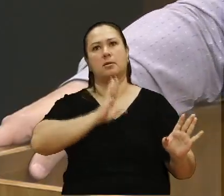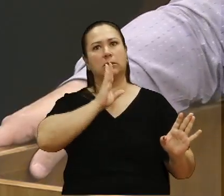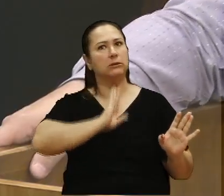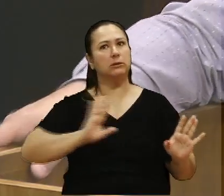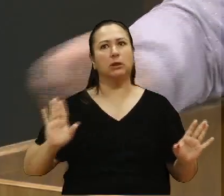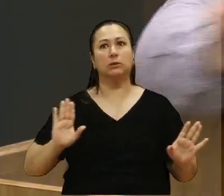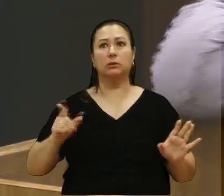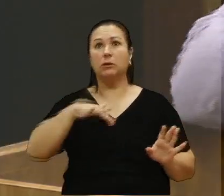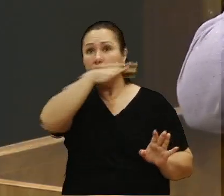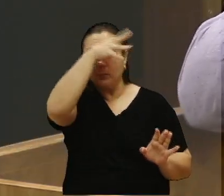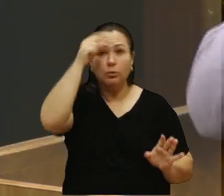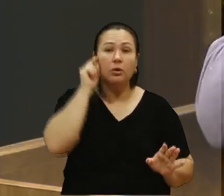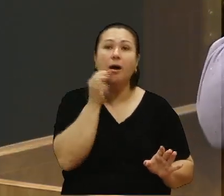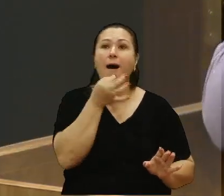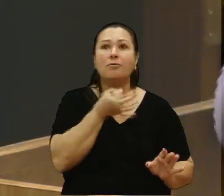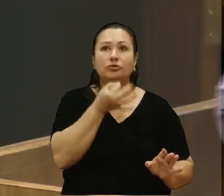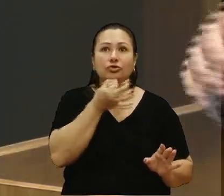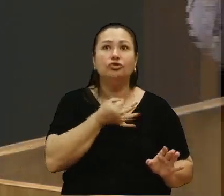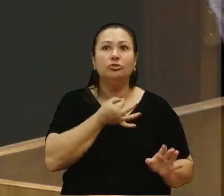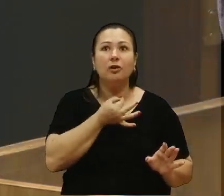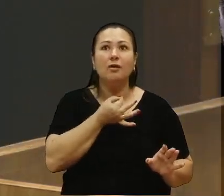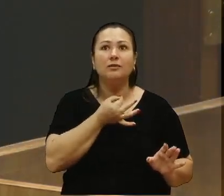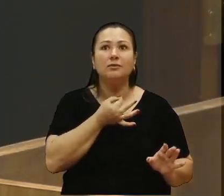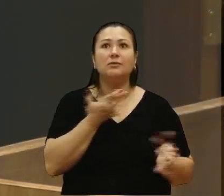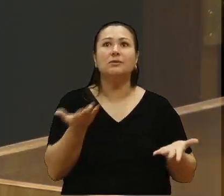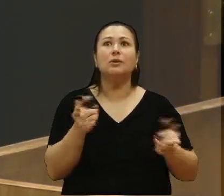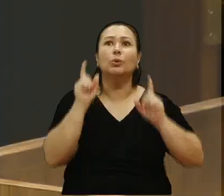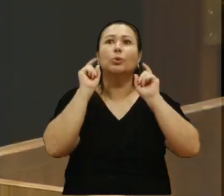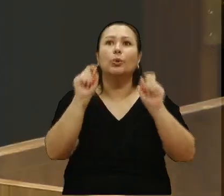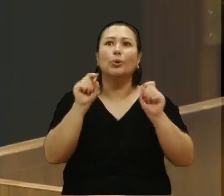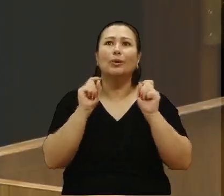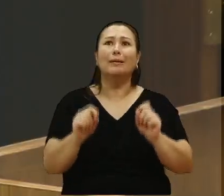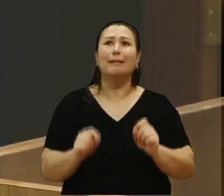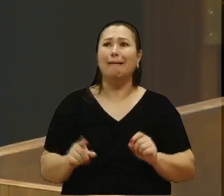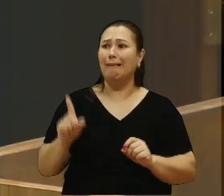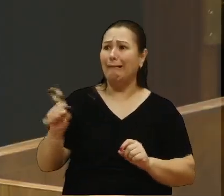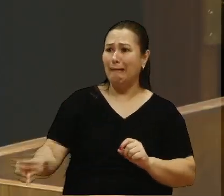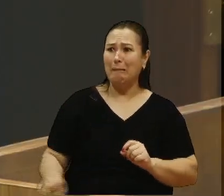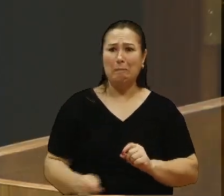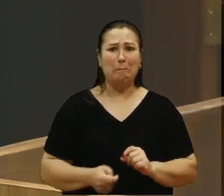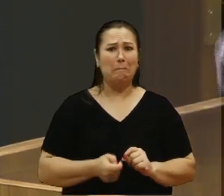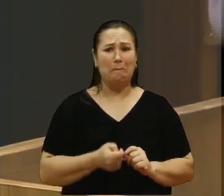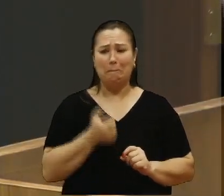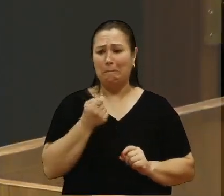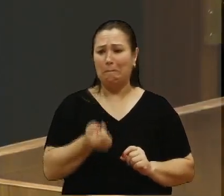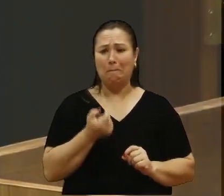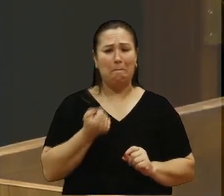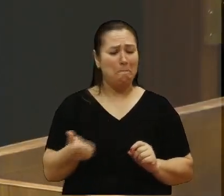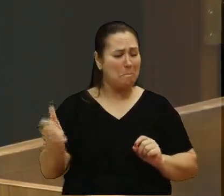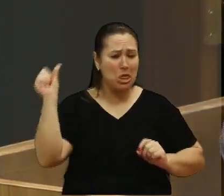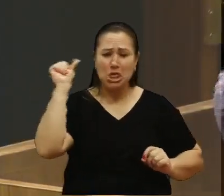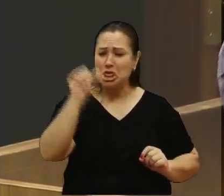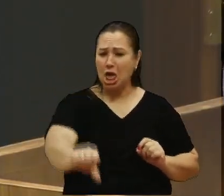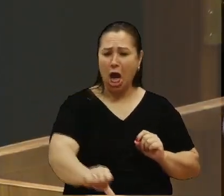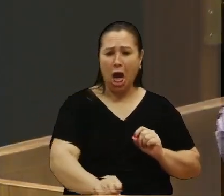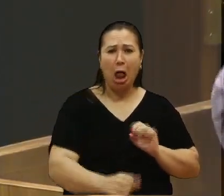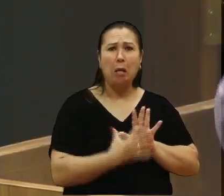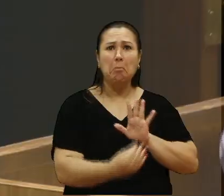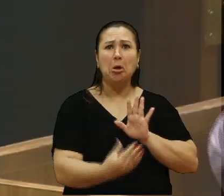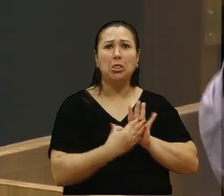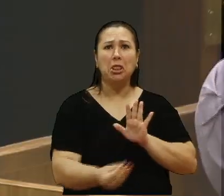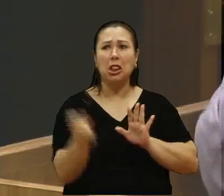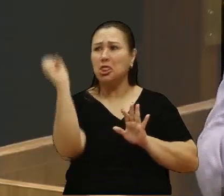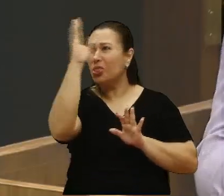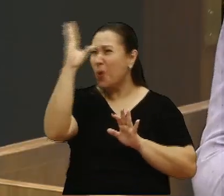E o município de Caxias do Sul dá um dos piores exemplos do Brasil em